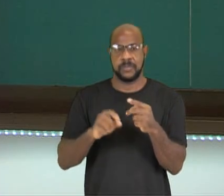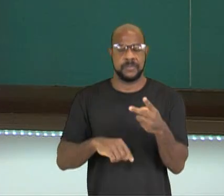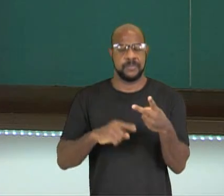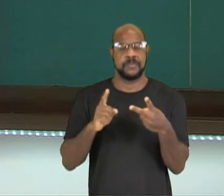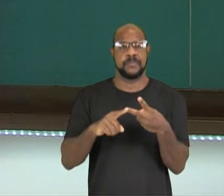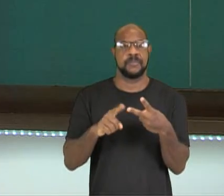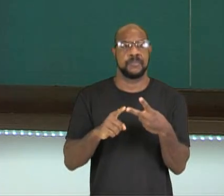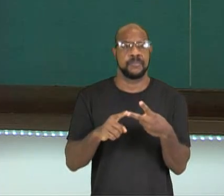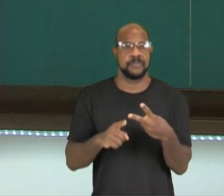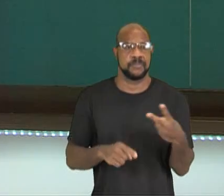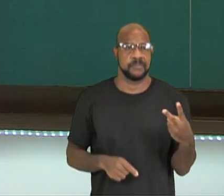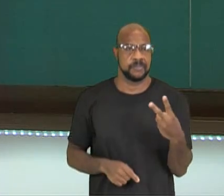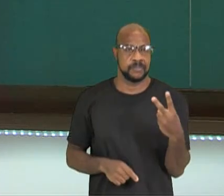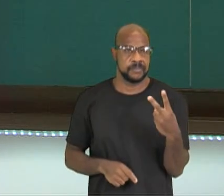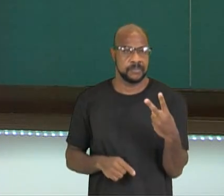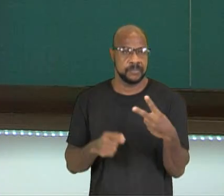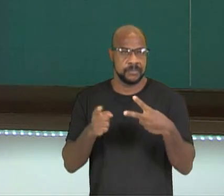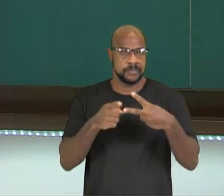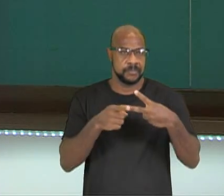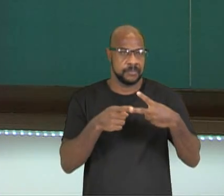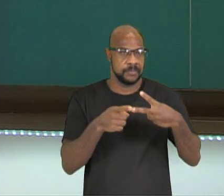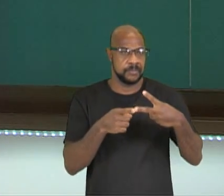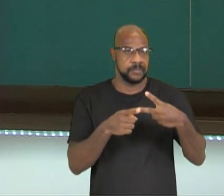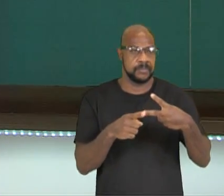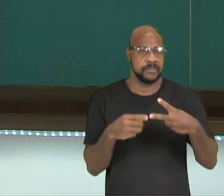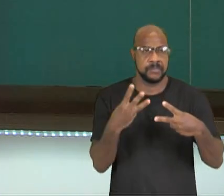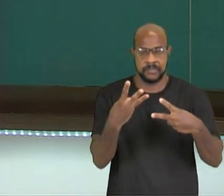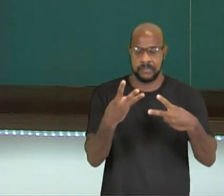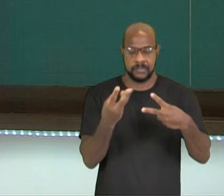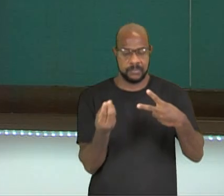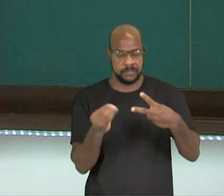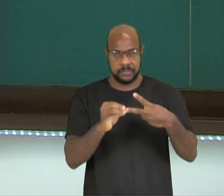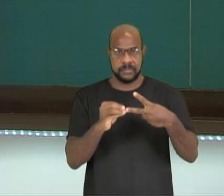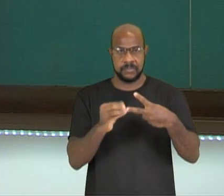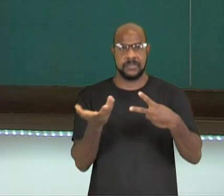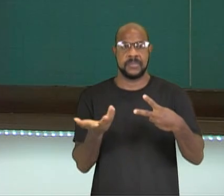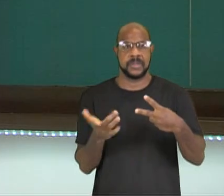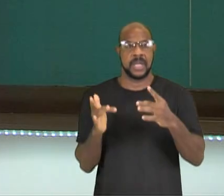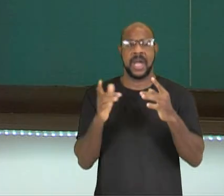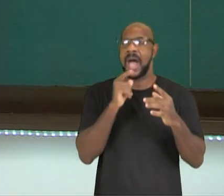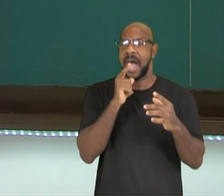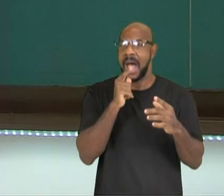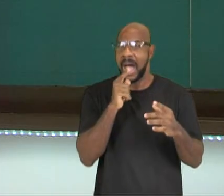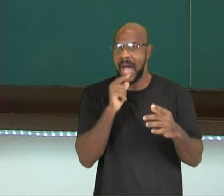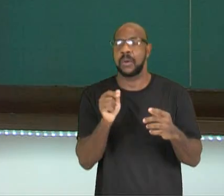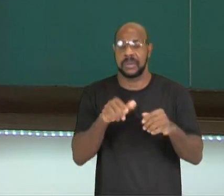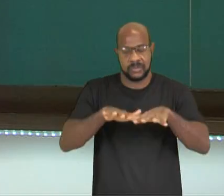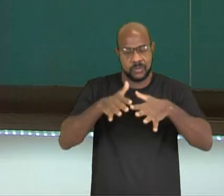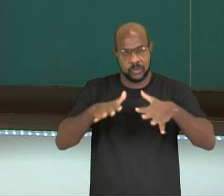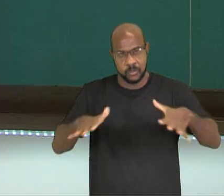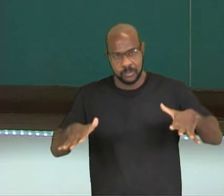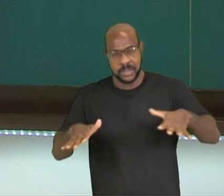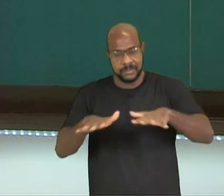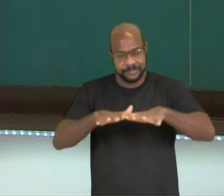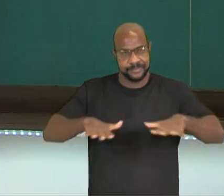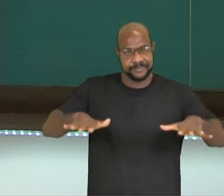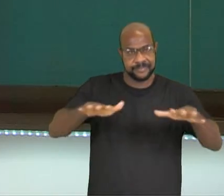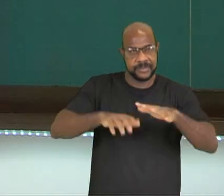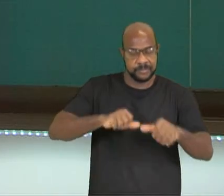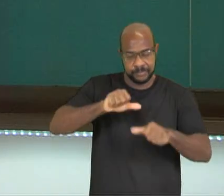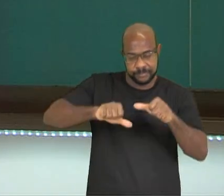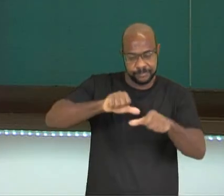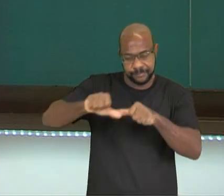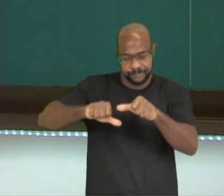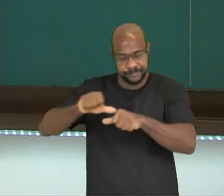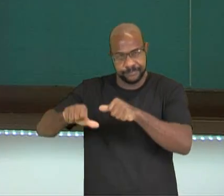mar modela a superfície terrestre. Então, a água do mar também em contato ali no litoral com a superfície terrestre vai modificando,